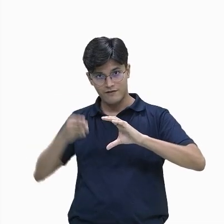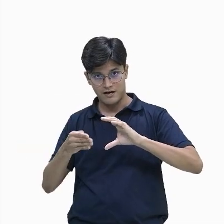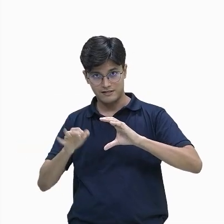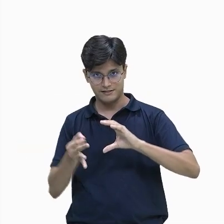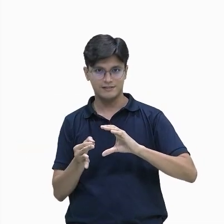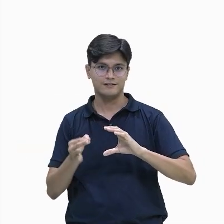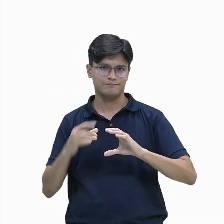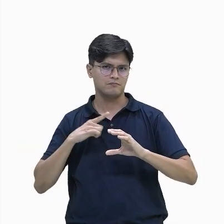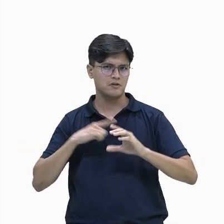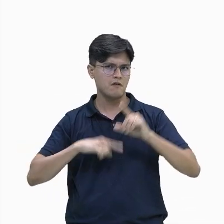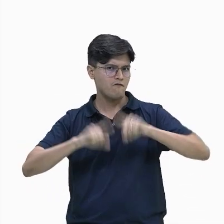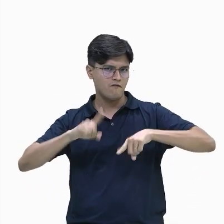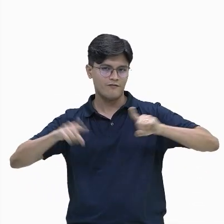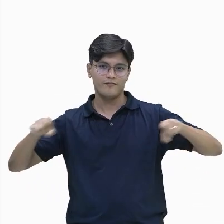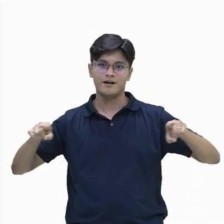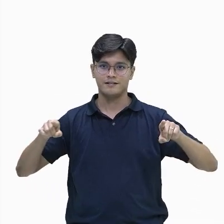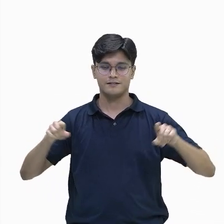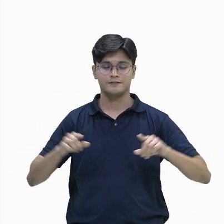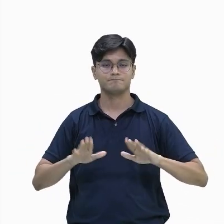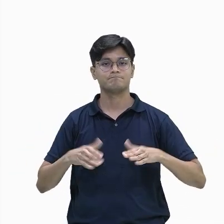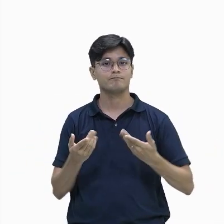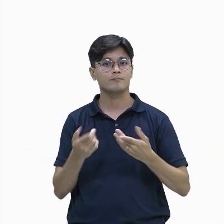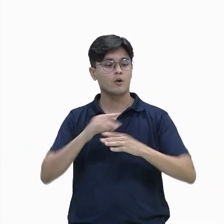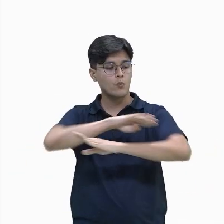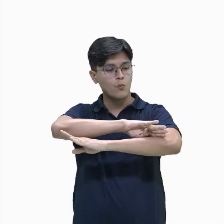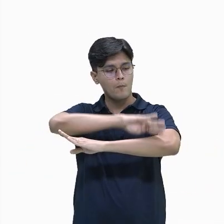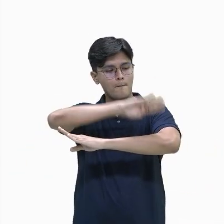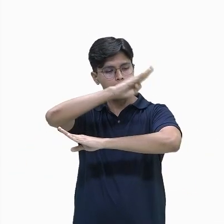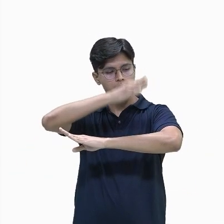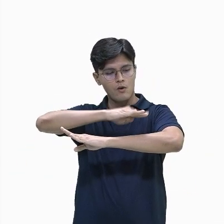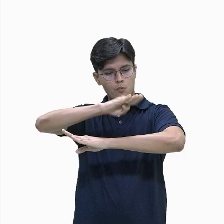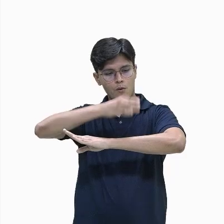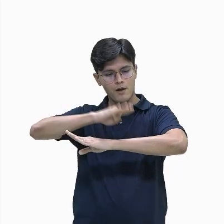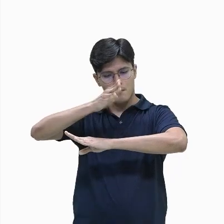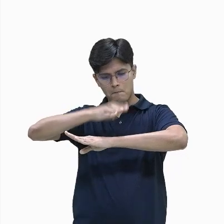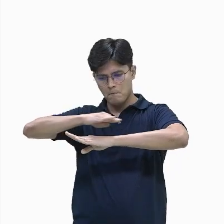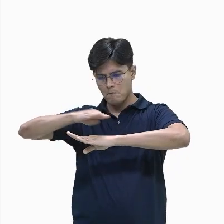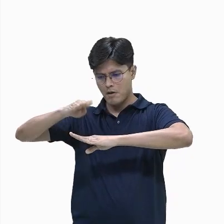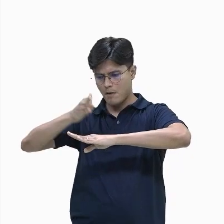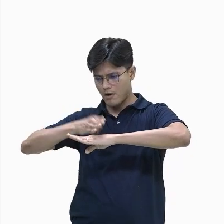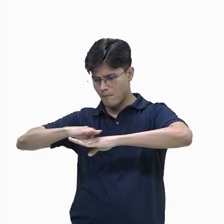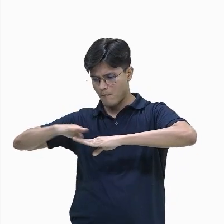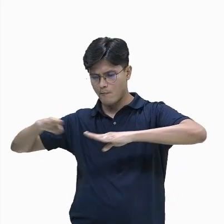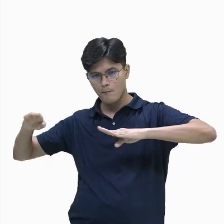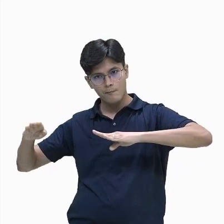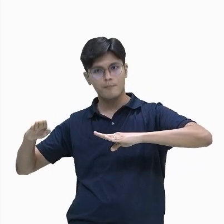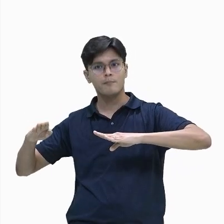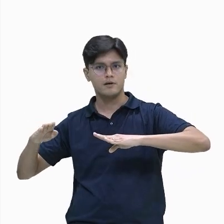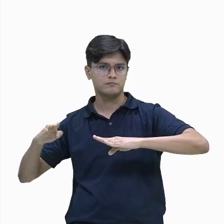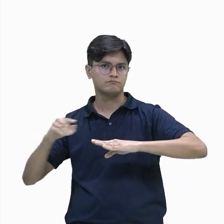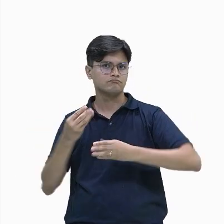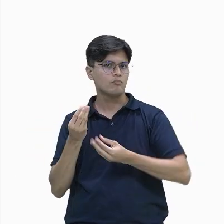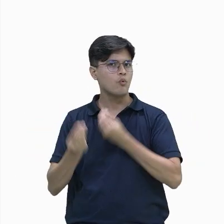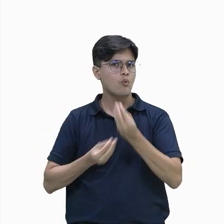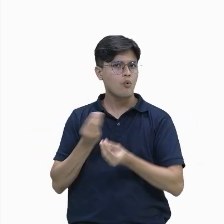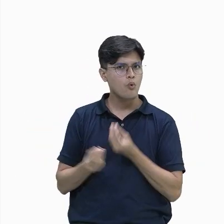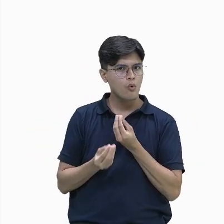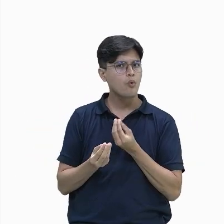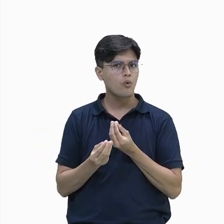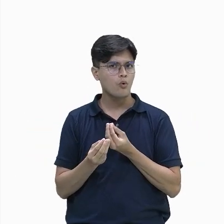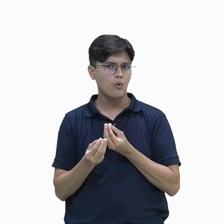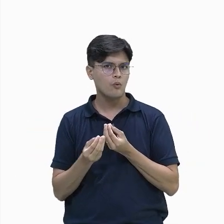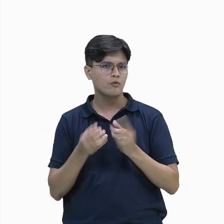bom? Essas formas e elevações são moldadas e transformadas por algumas